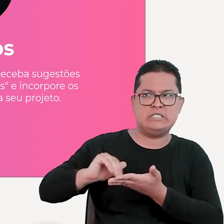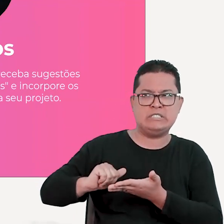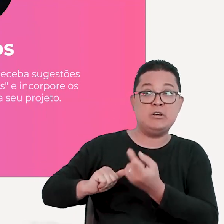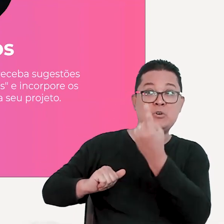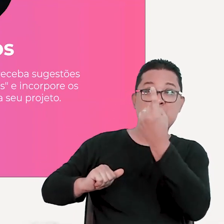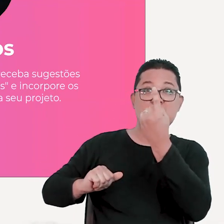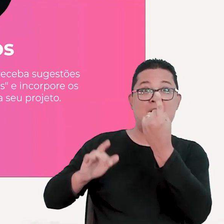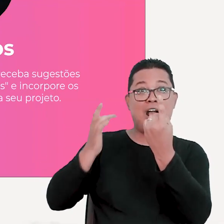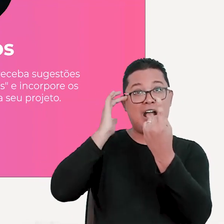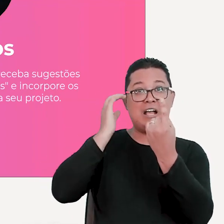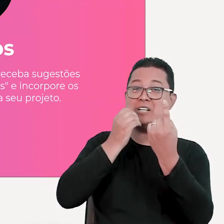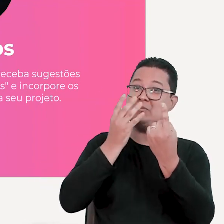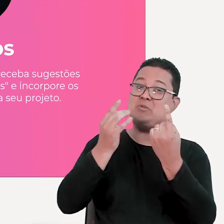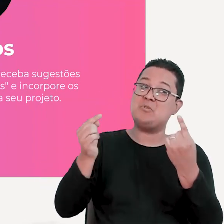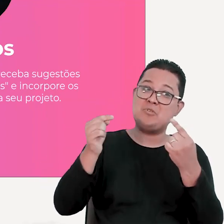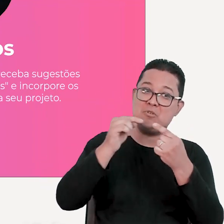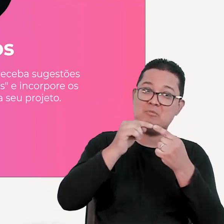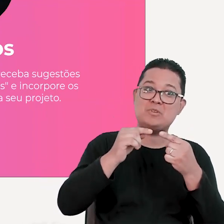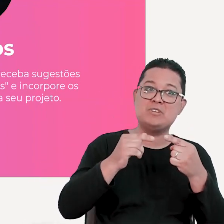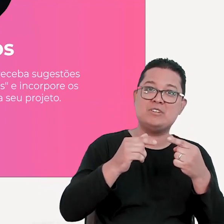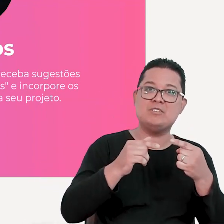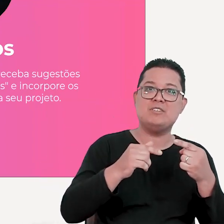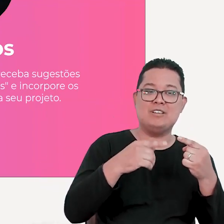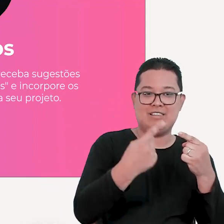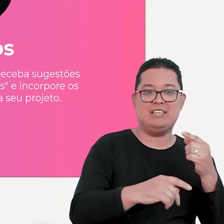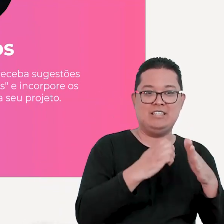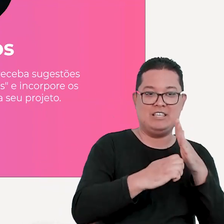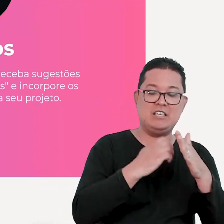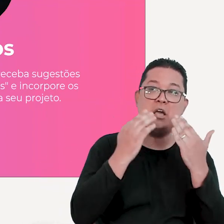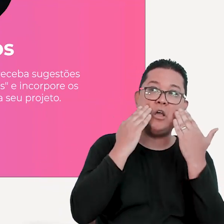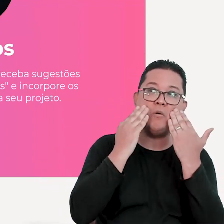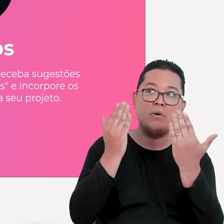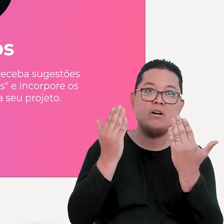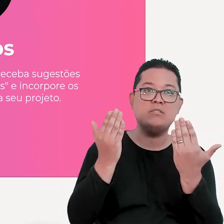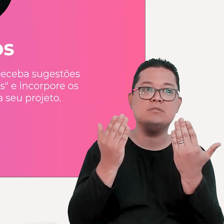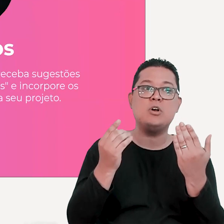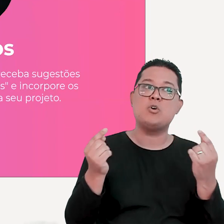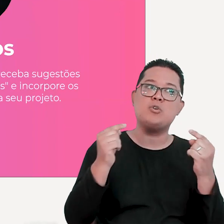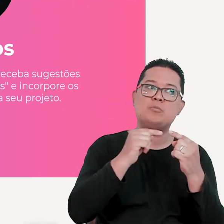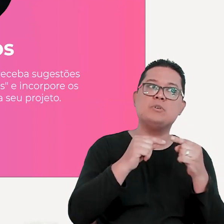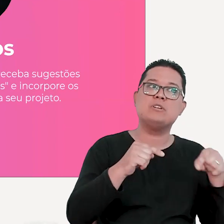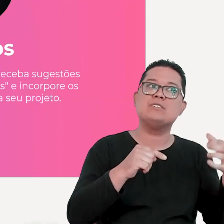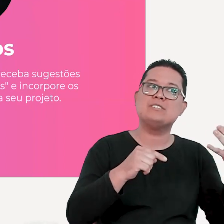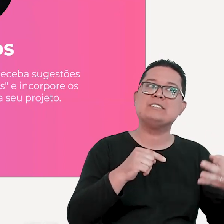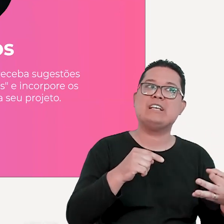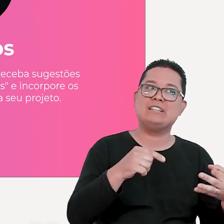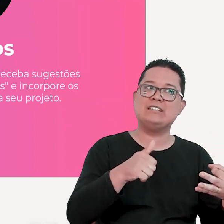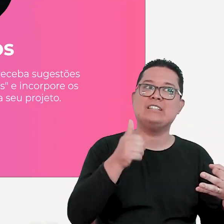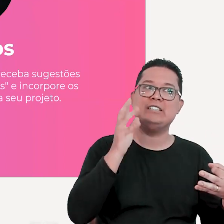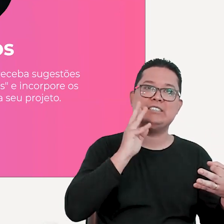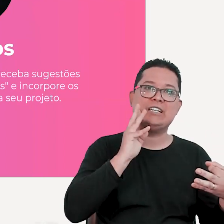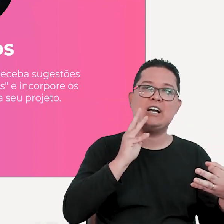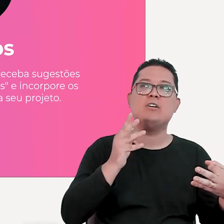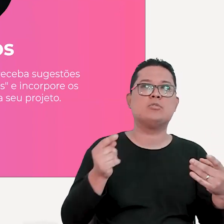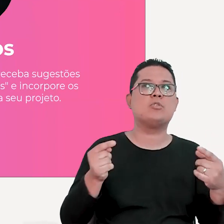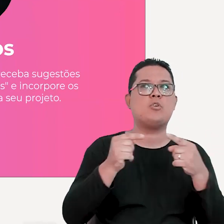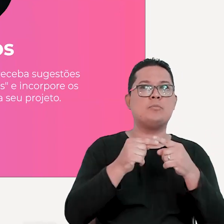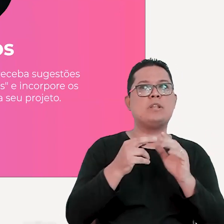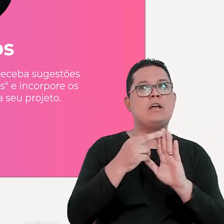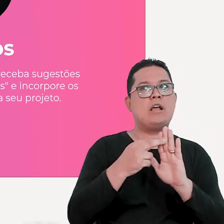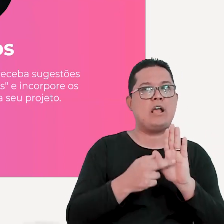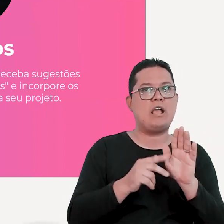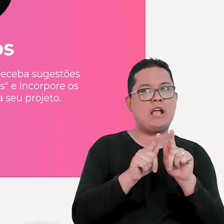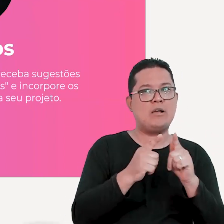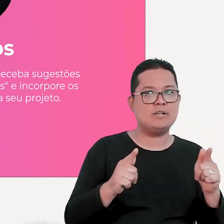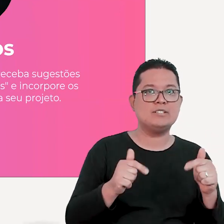de estilo e linguagem da sua empresa, de acordo com o que você considera certo, de acordo com as regras gramaticais, é apenas